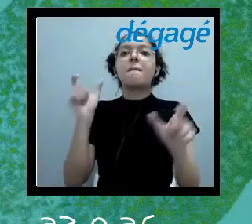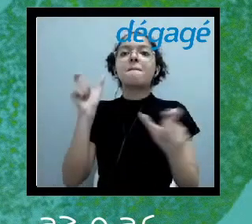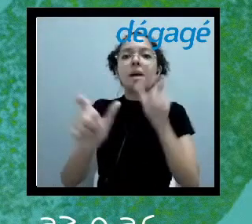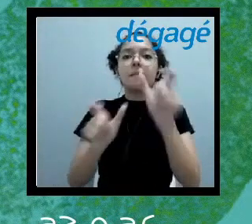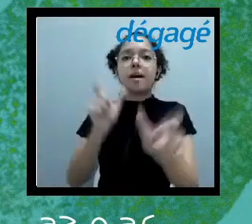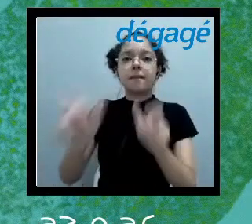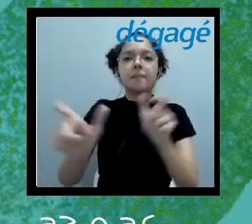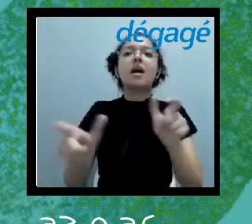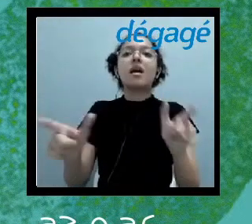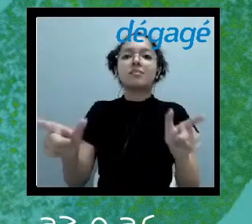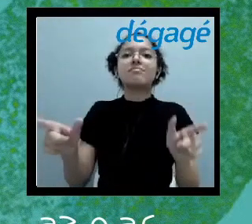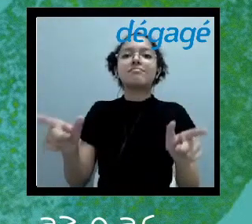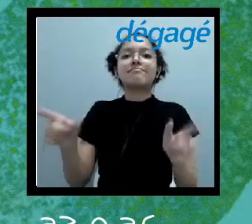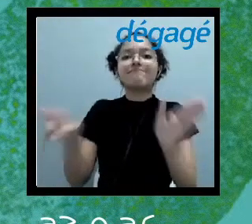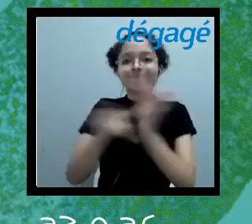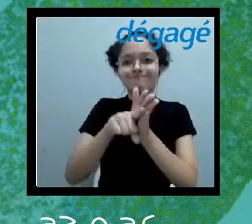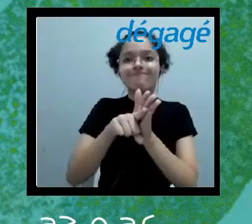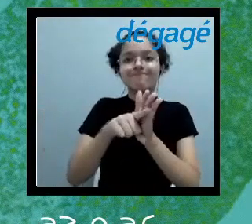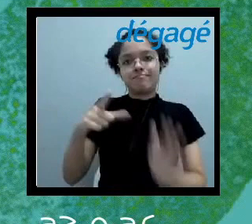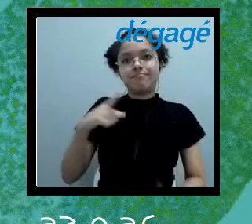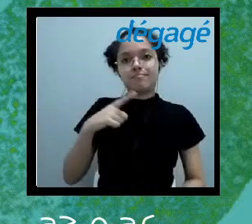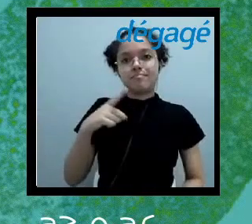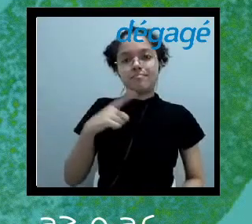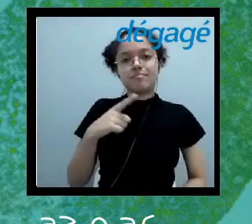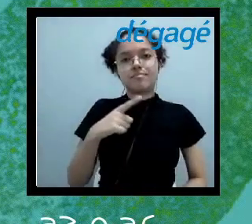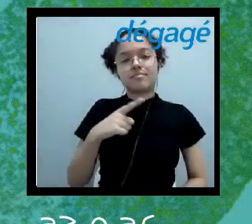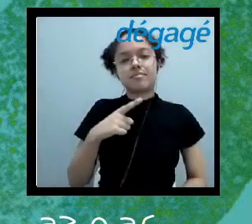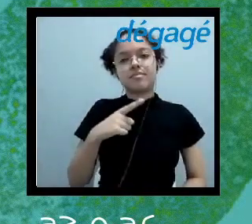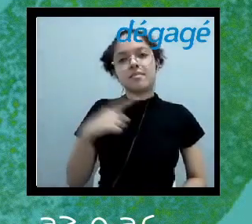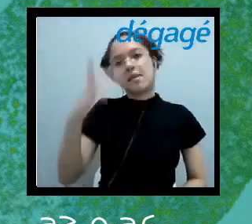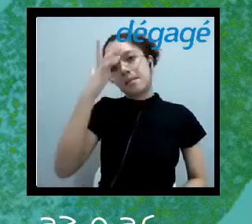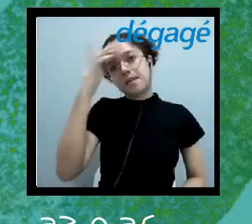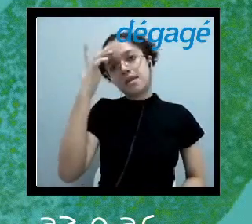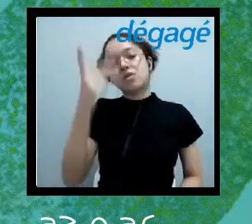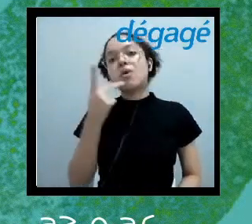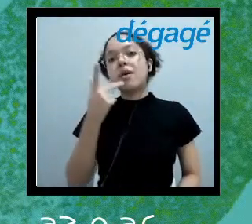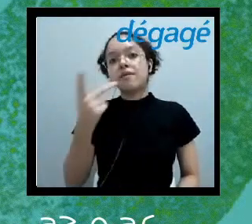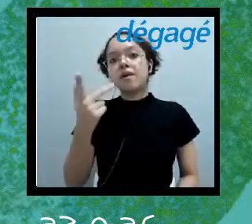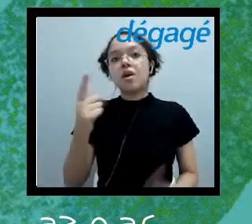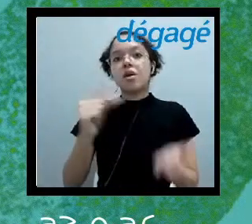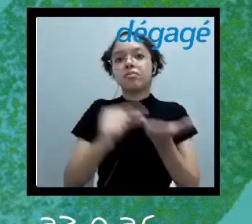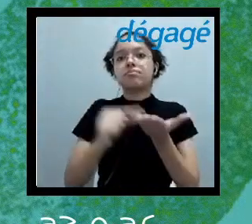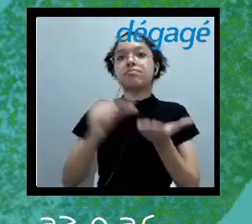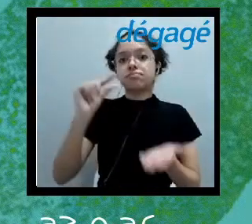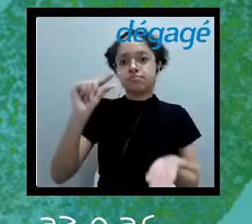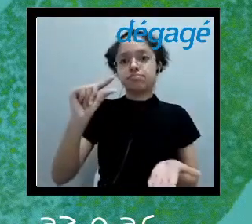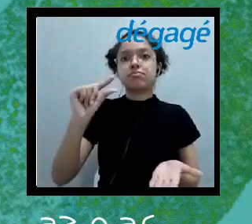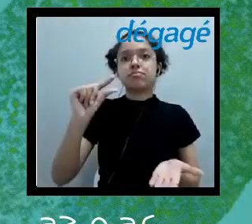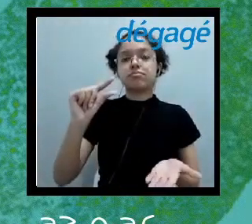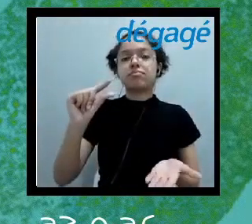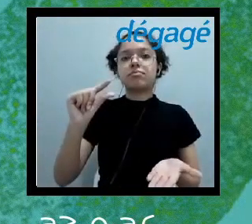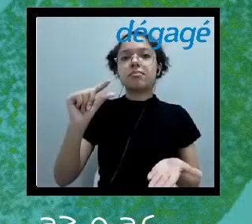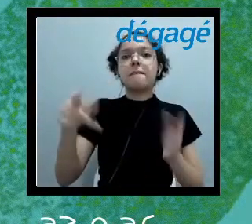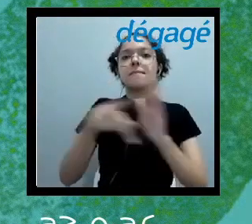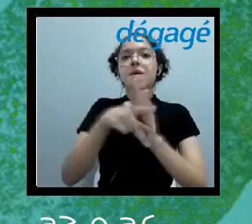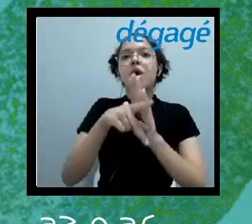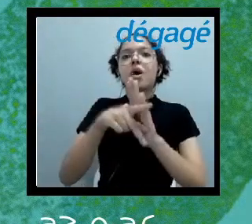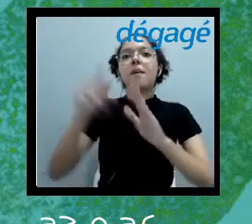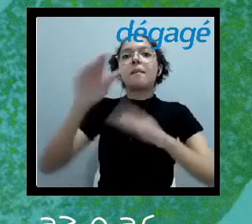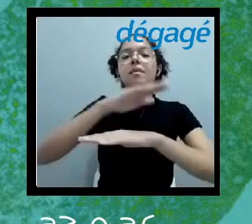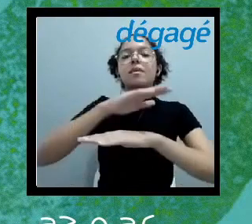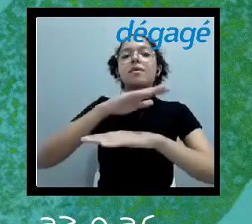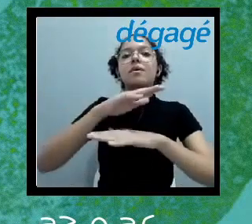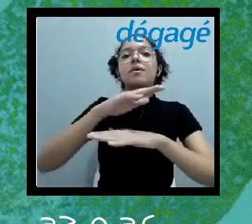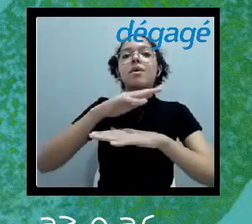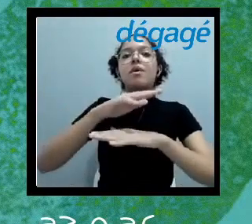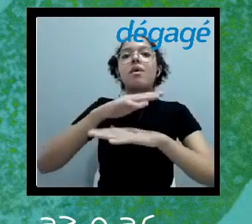que eu vi é que alguém disse assim num artigo, New York Times, alguma coisa assim, até